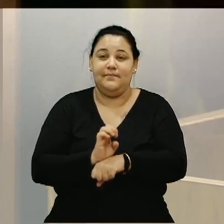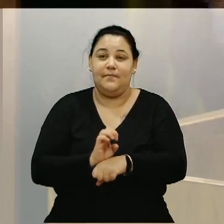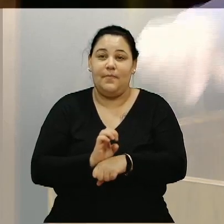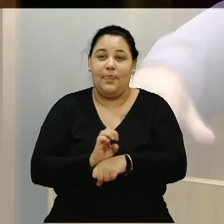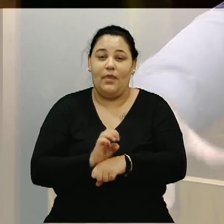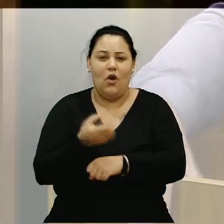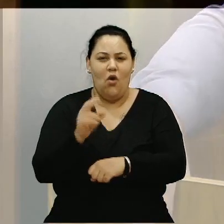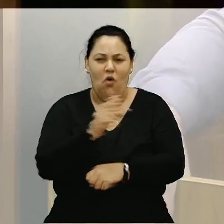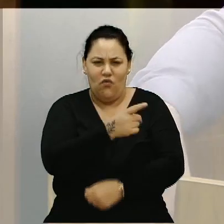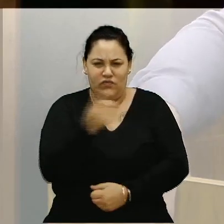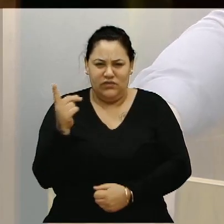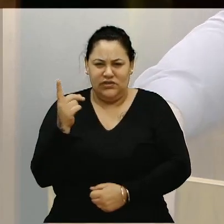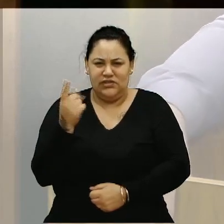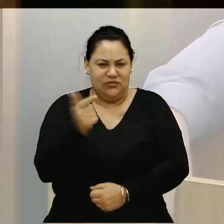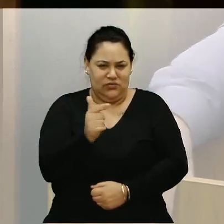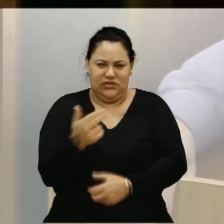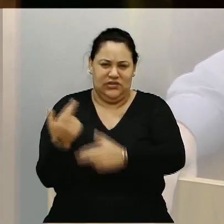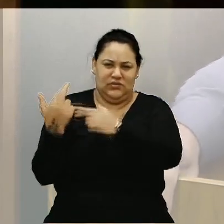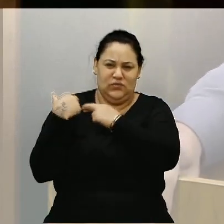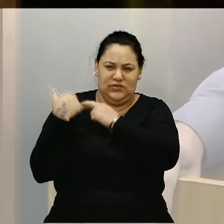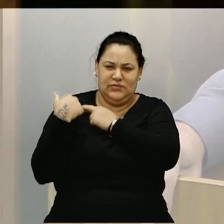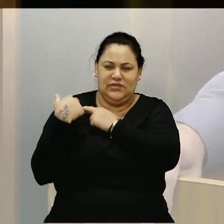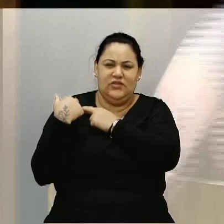Ou vocês são irresponsáveis?